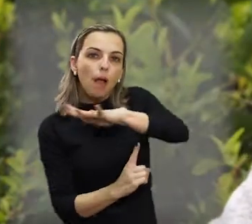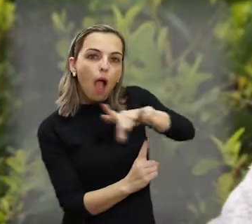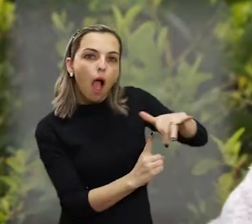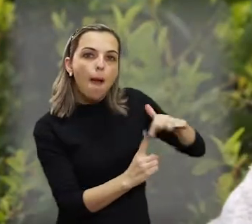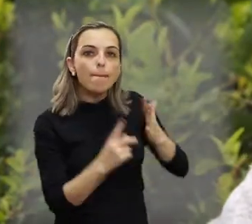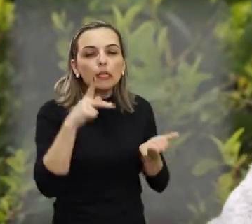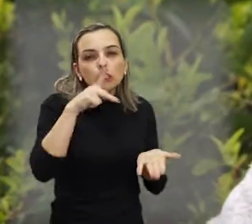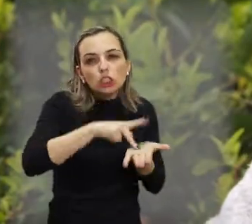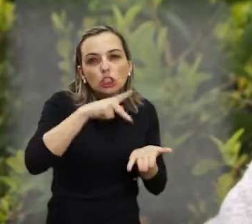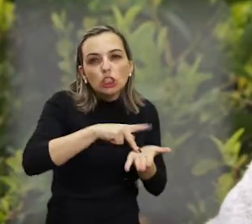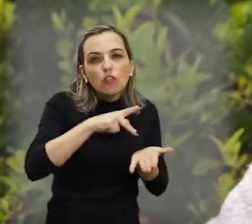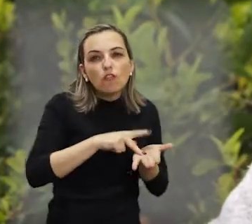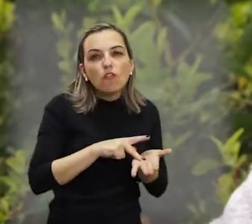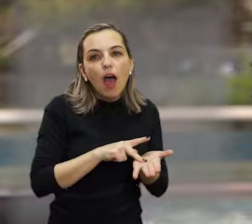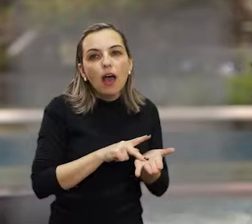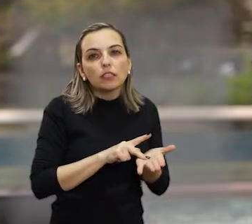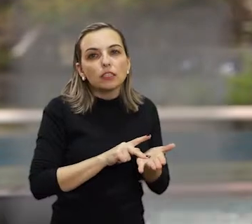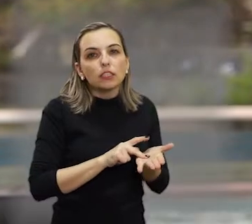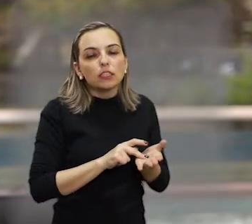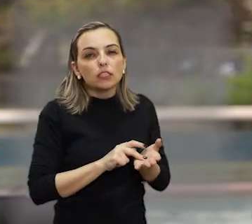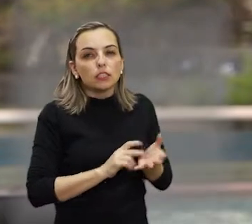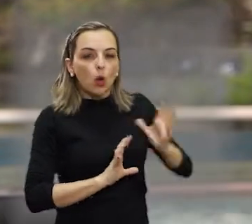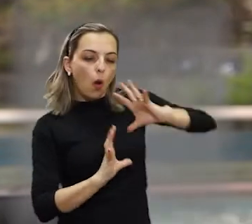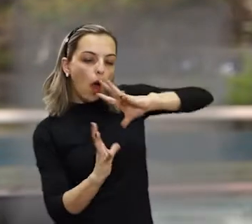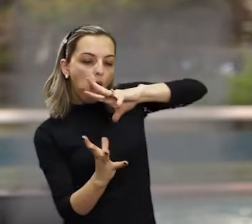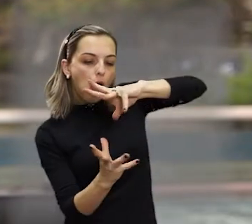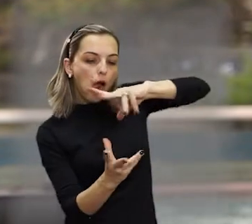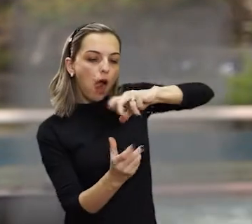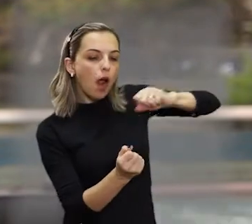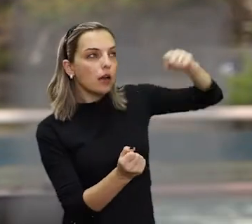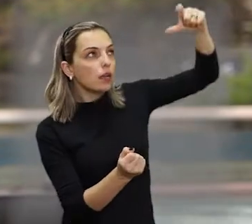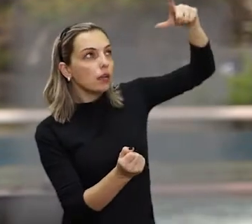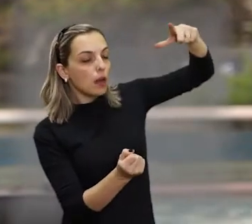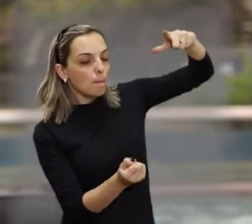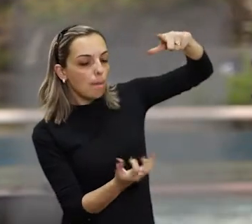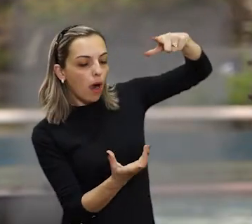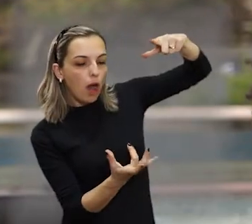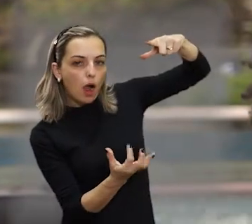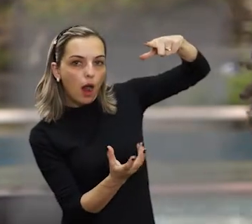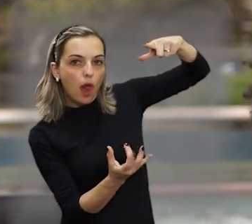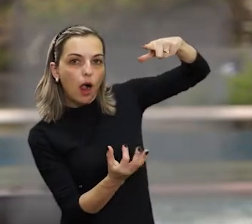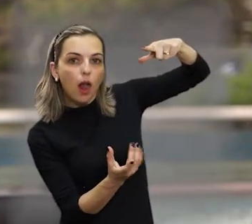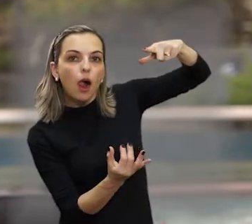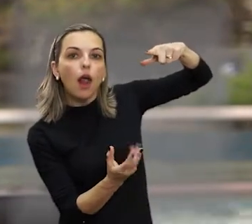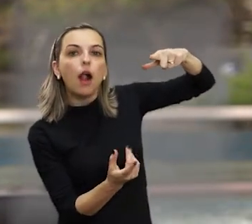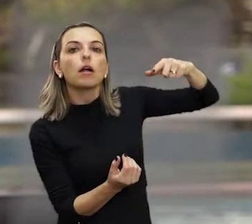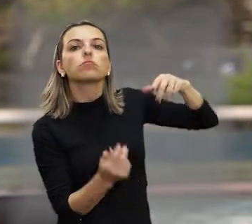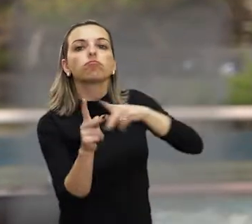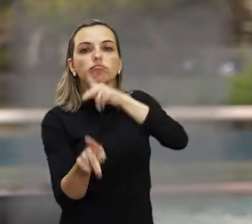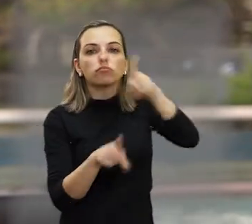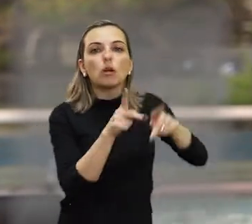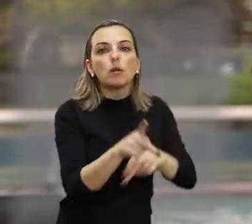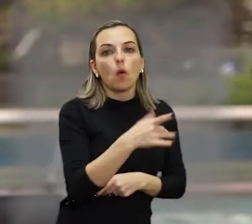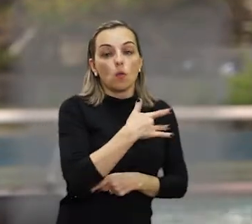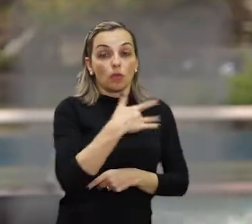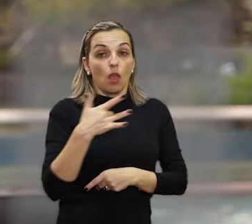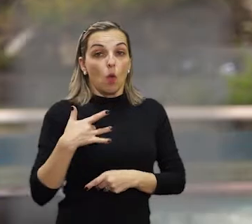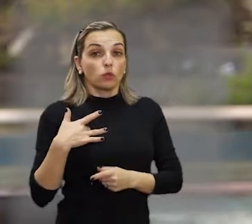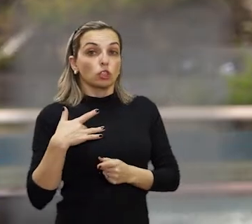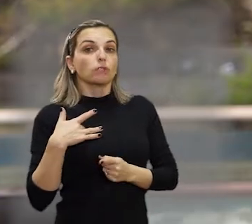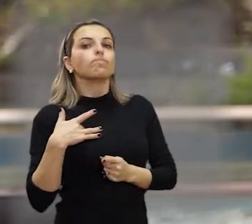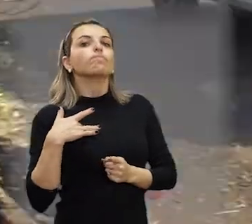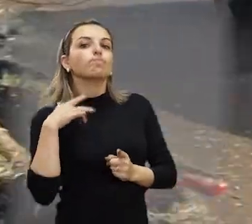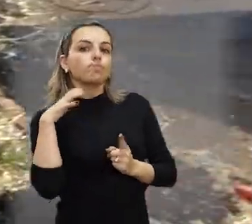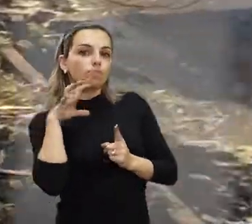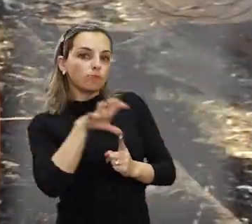ambiente, vamos ali ater primeiro nisso. Vão desde emissão de gases que implicam na questão do efeito estufa,